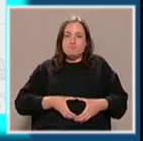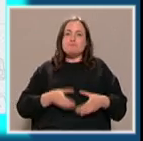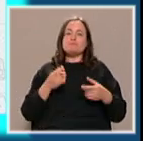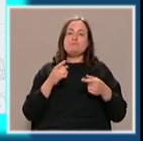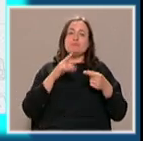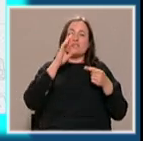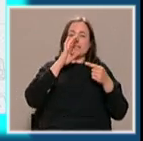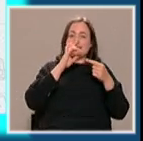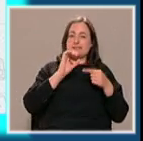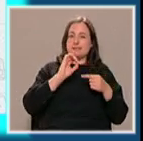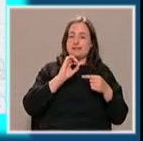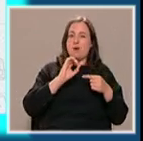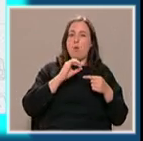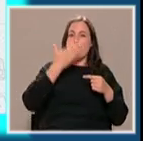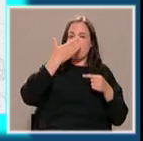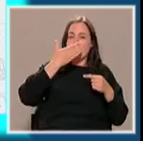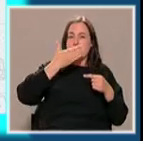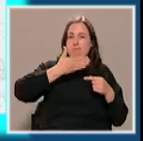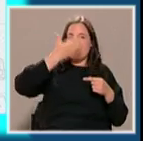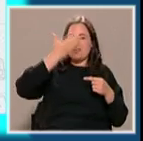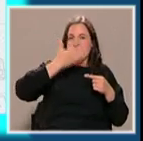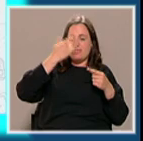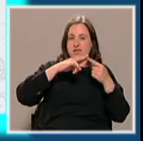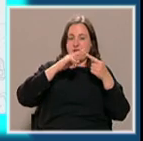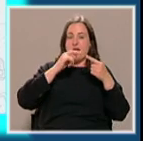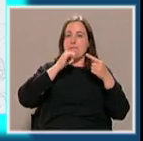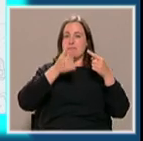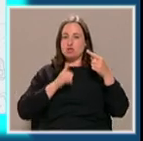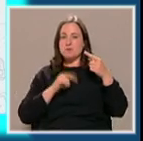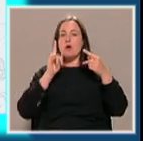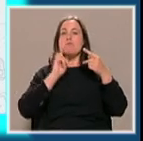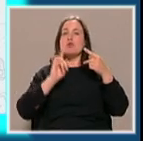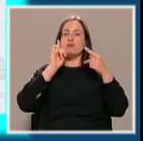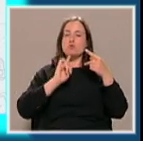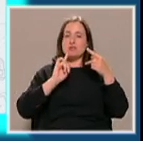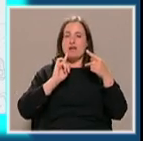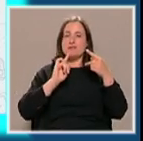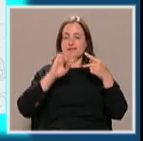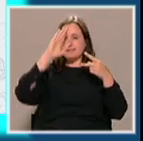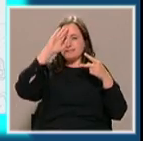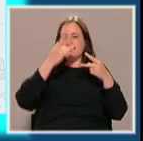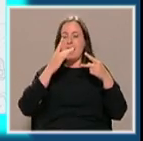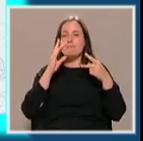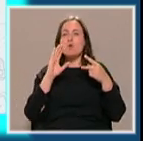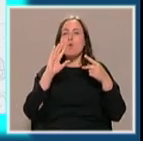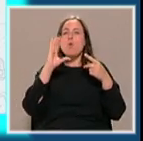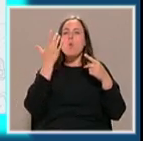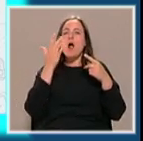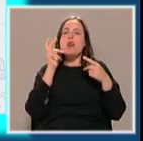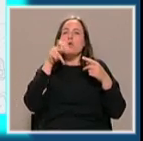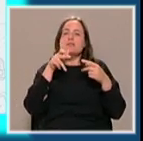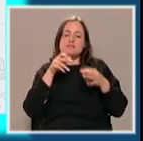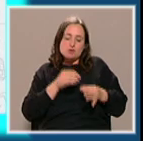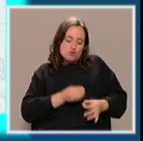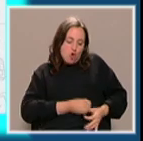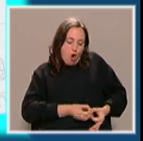se o primeiro dia corresponde à menstruação, para calcular o período fértil é extremamente importante sabermos o momento da ovulação.